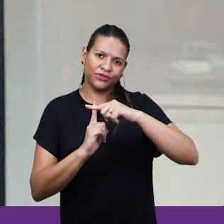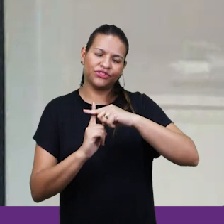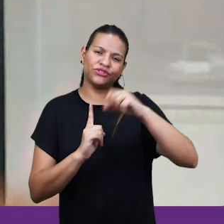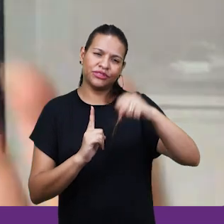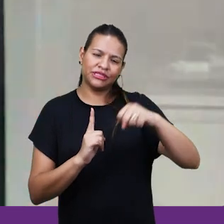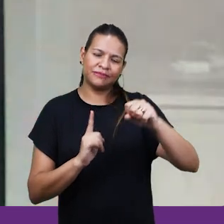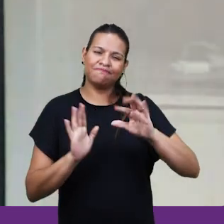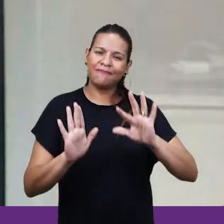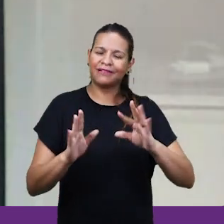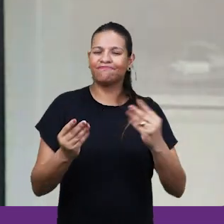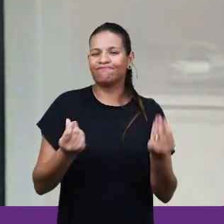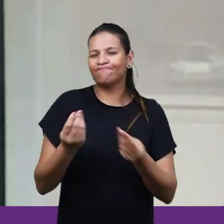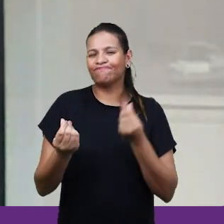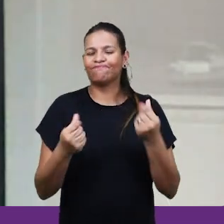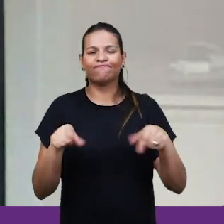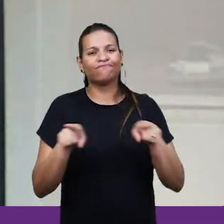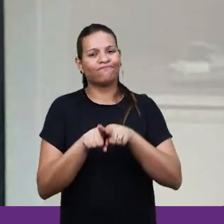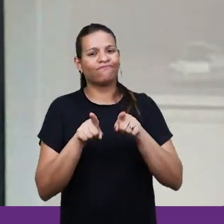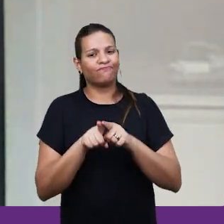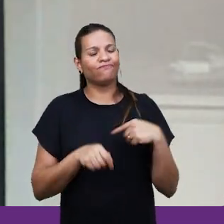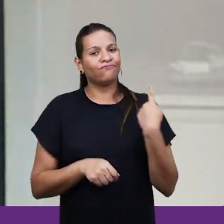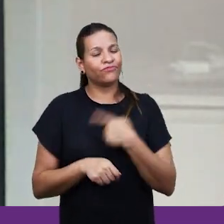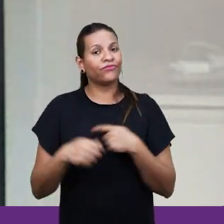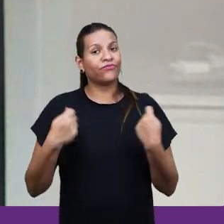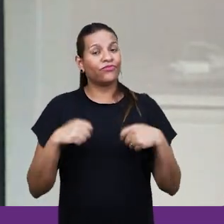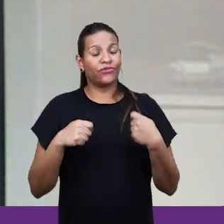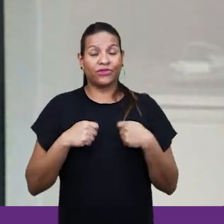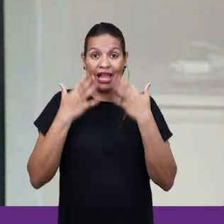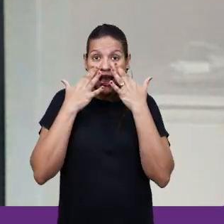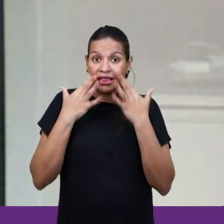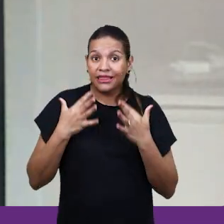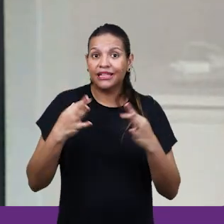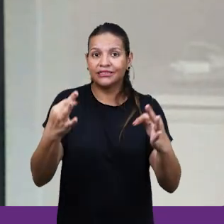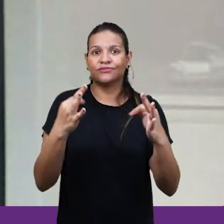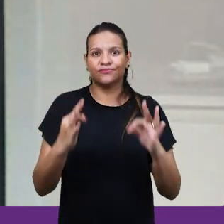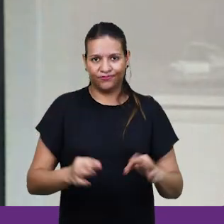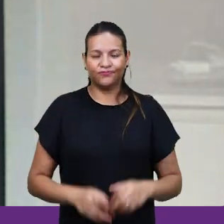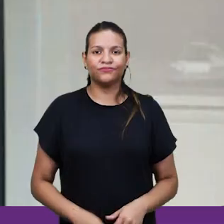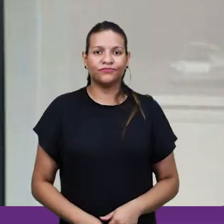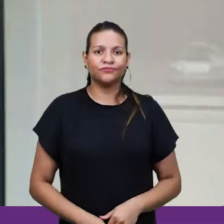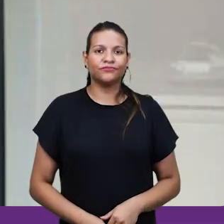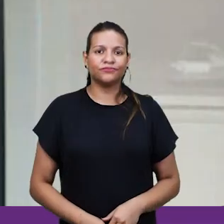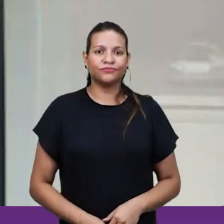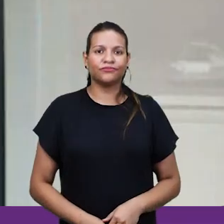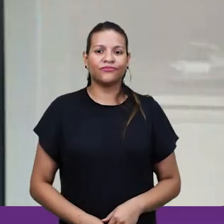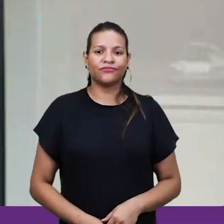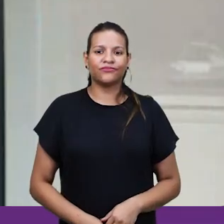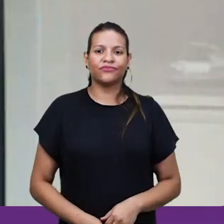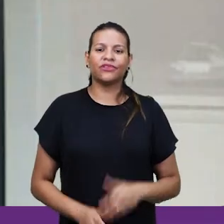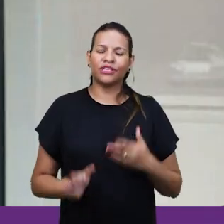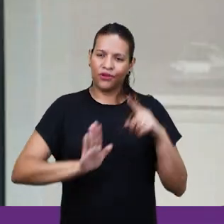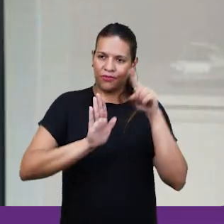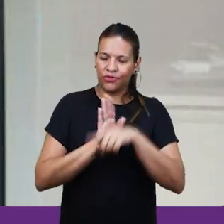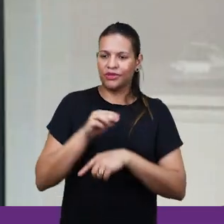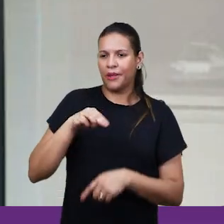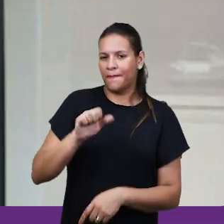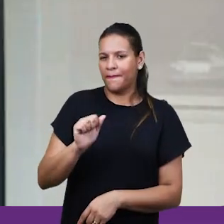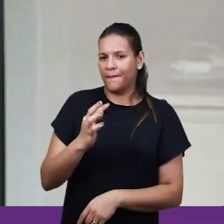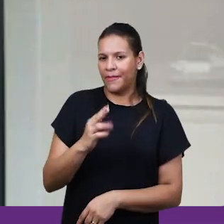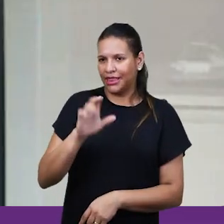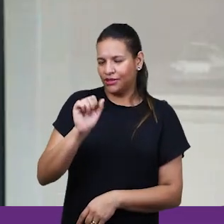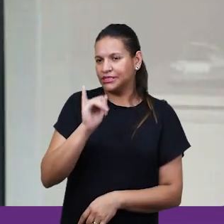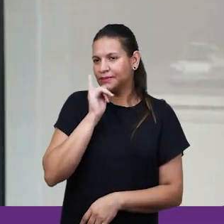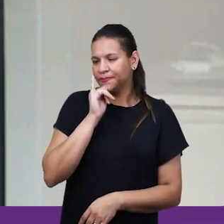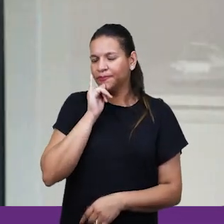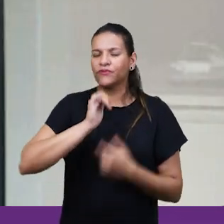questão do respeito, da responsabilidade, mas o fato é que mais informação é sempre algo positivo,